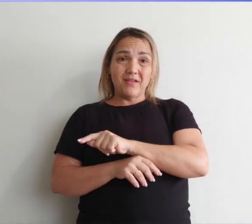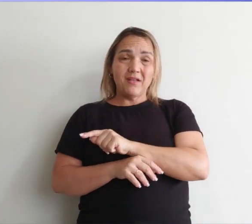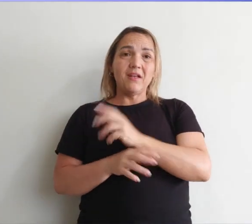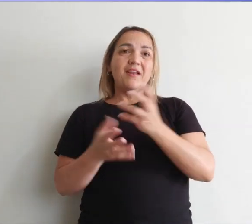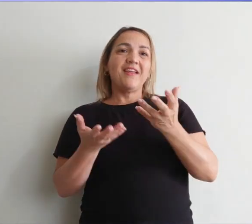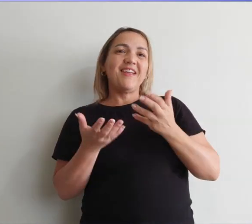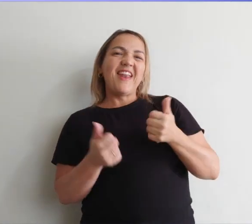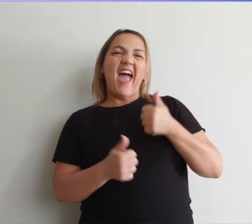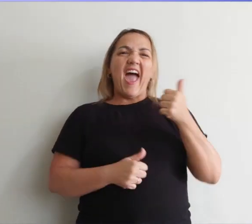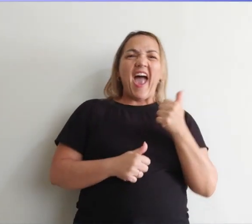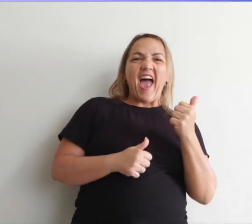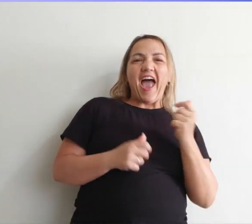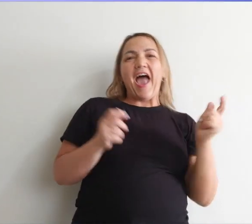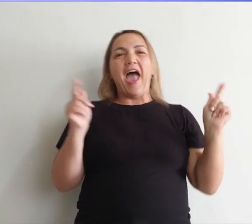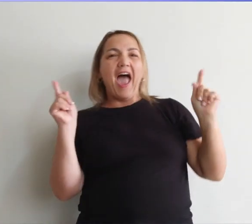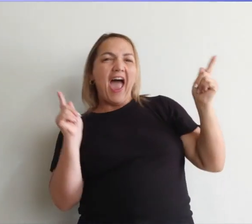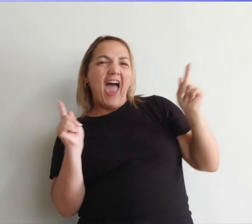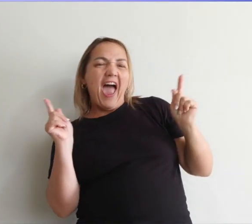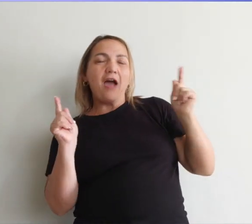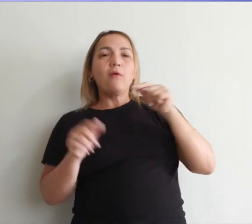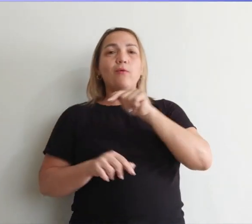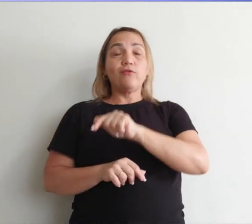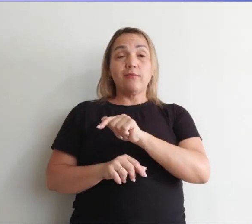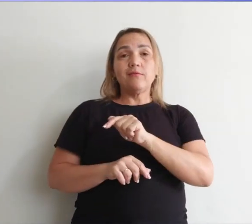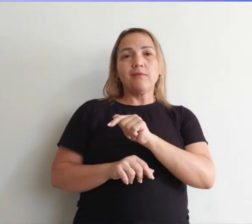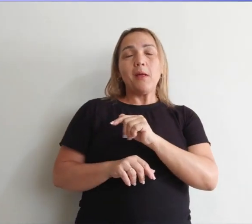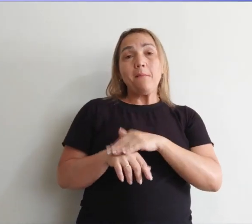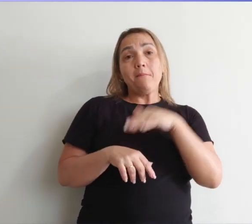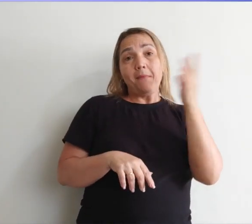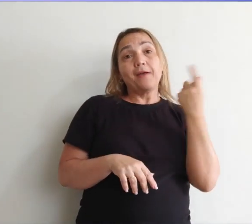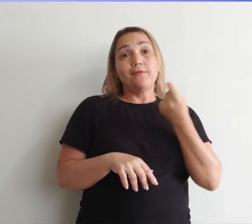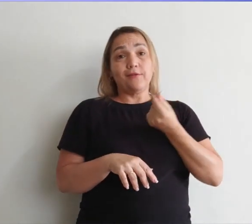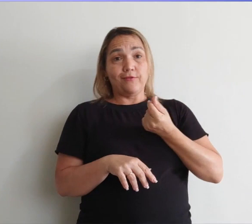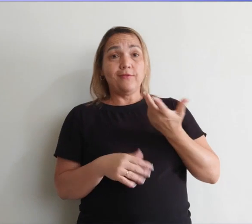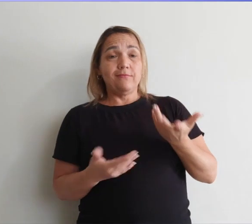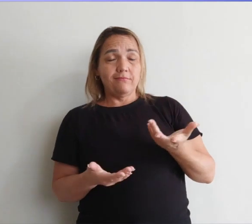queria mais curtir a vida do que ganhar dinheiro, assim de forma